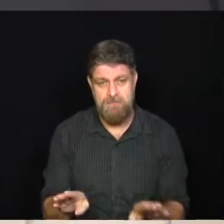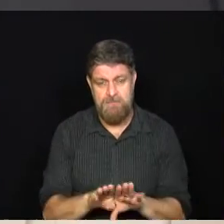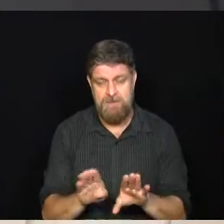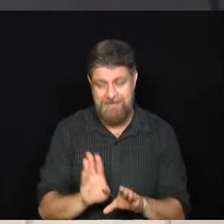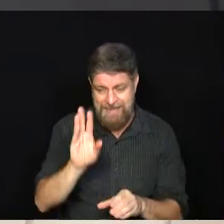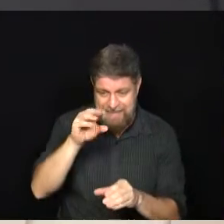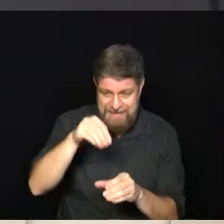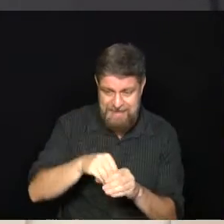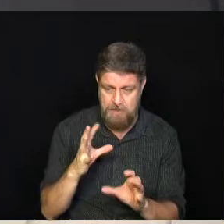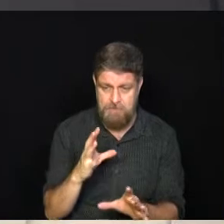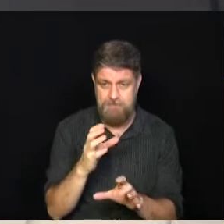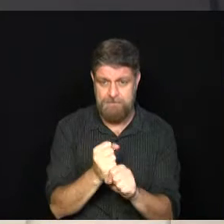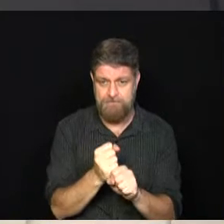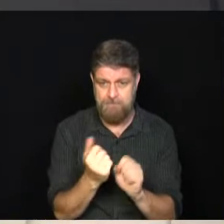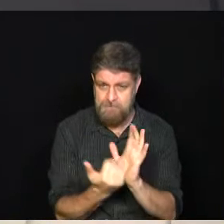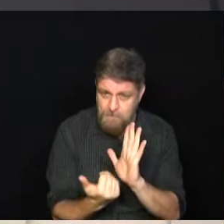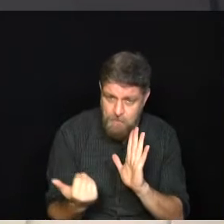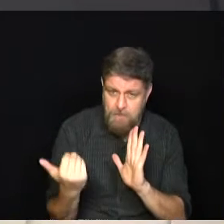crescimento grande